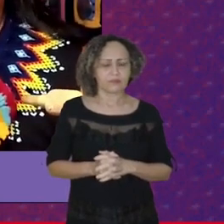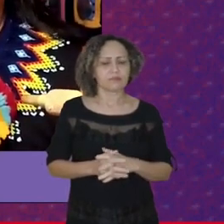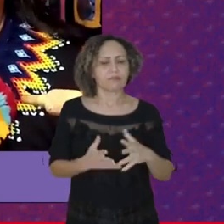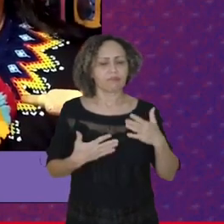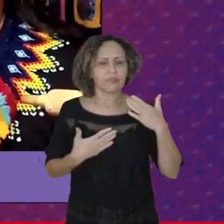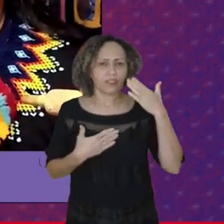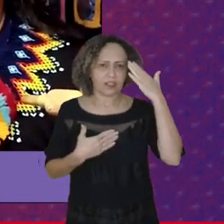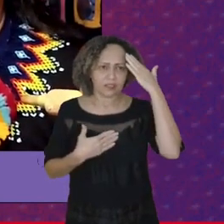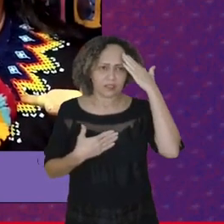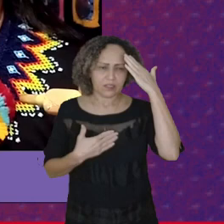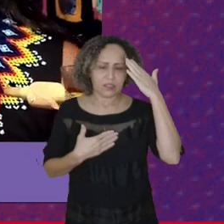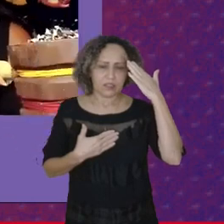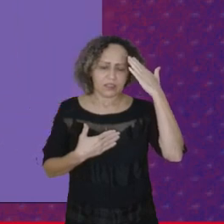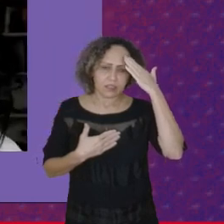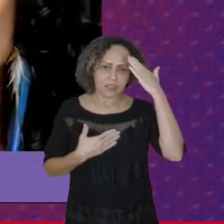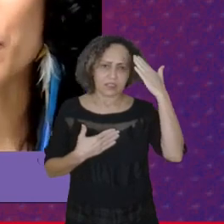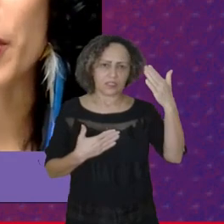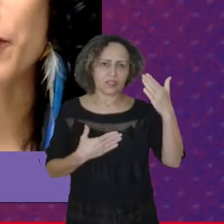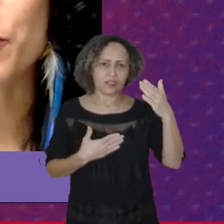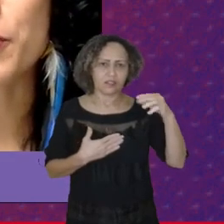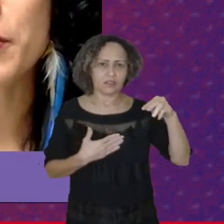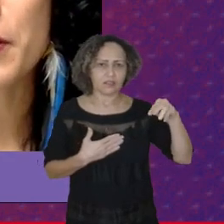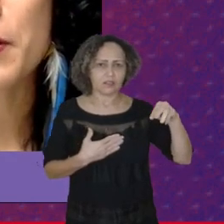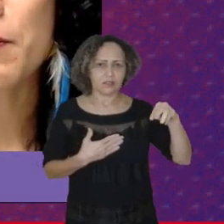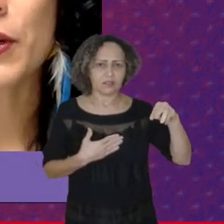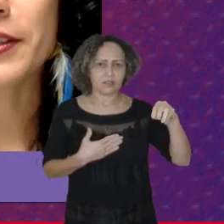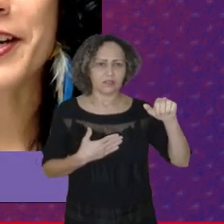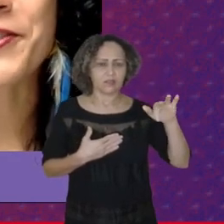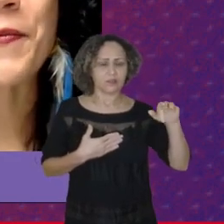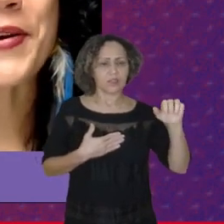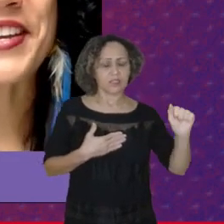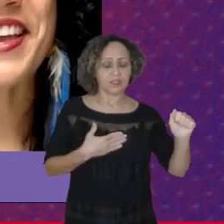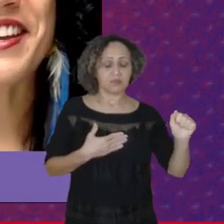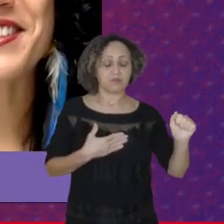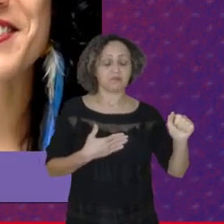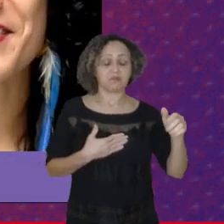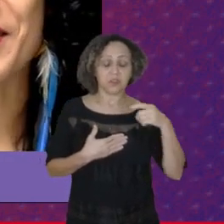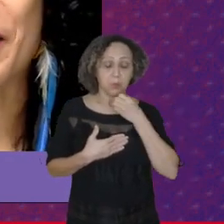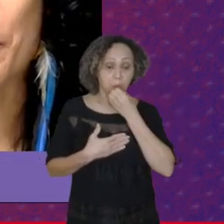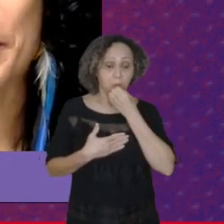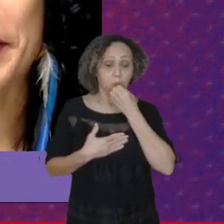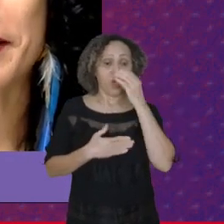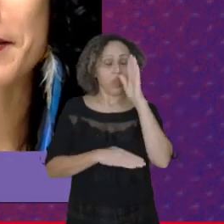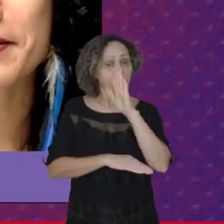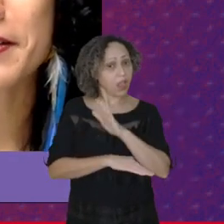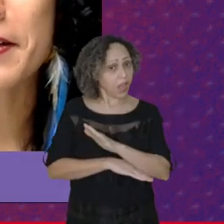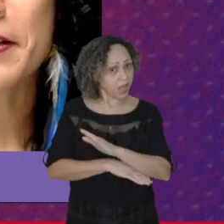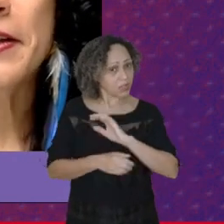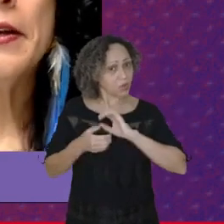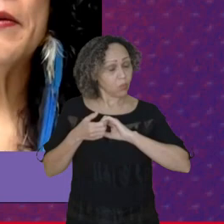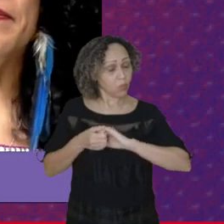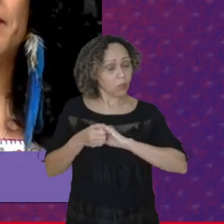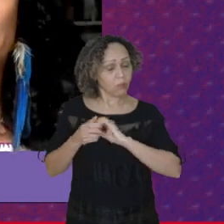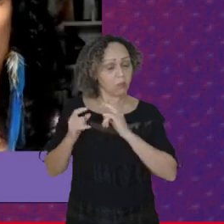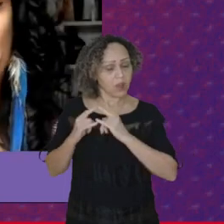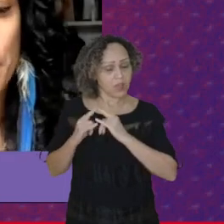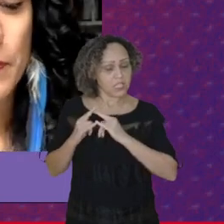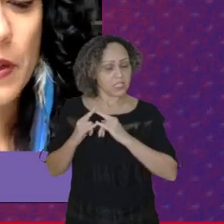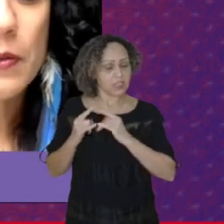Gratidão, Maria Flor Guerreira, está aqui com a gente. Boa tarde, companheiras. Olá, companheiras.